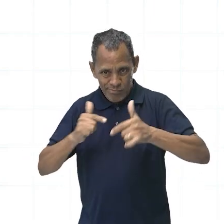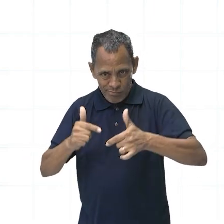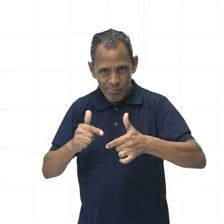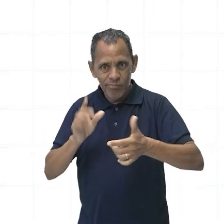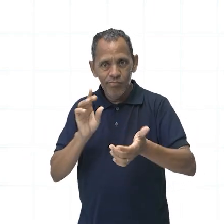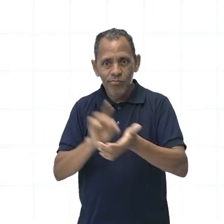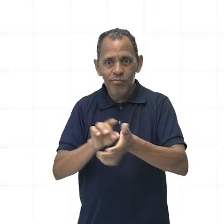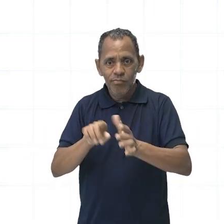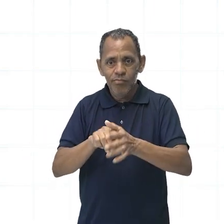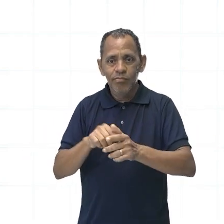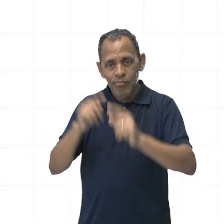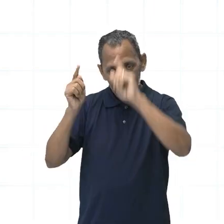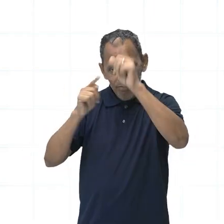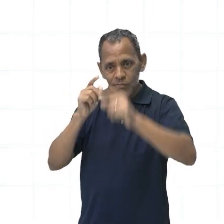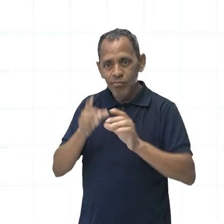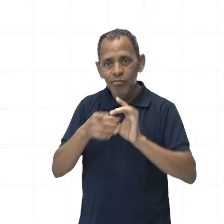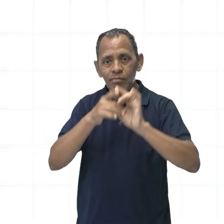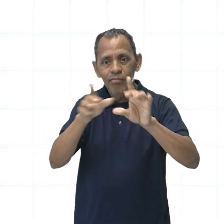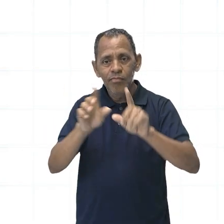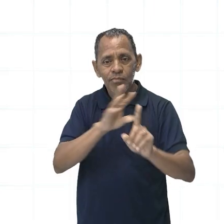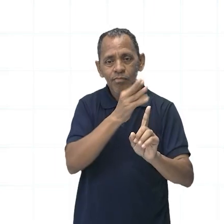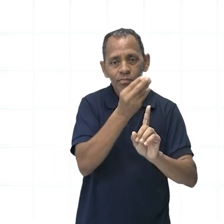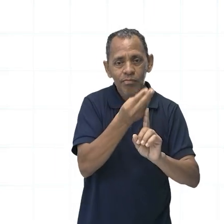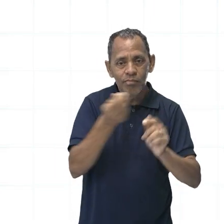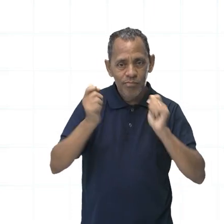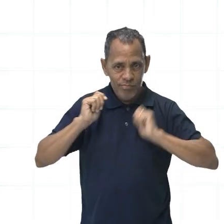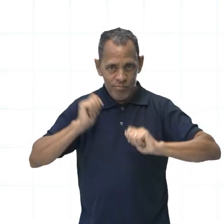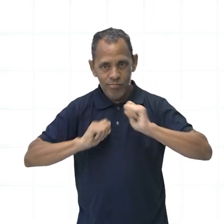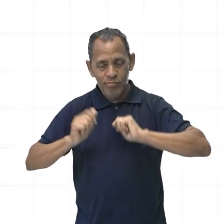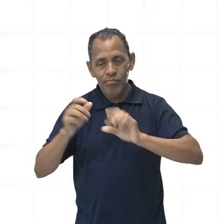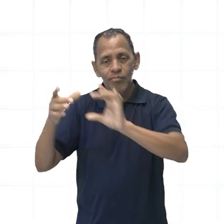improvisar permite que os atores se conectem